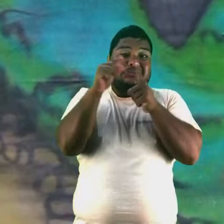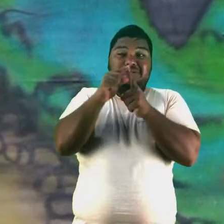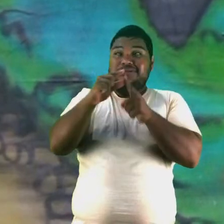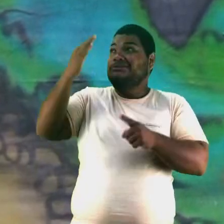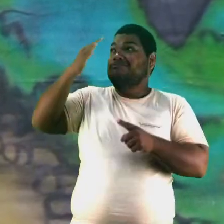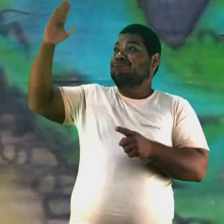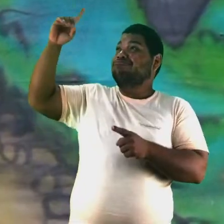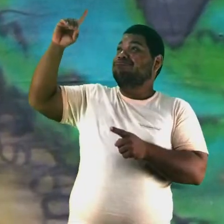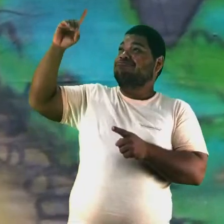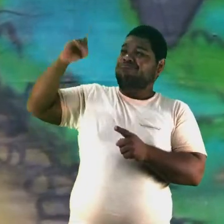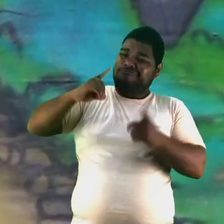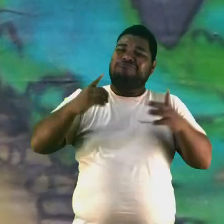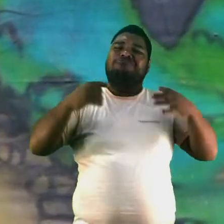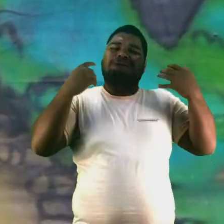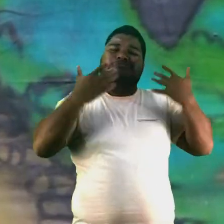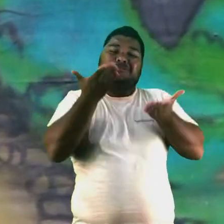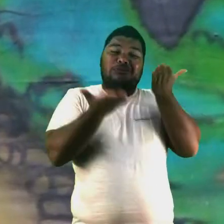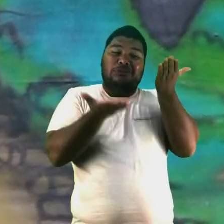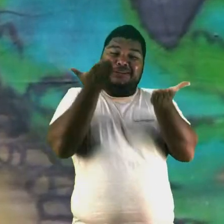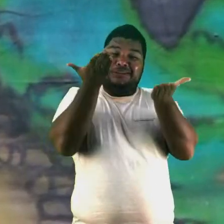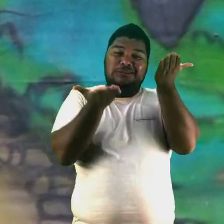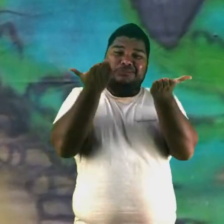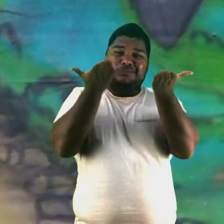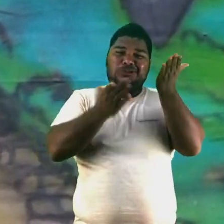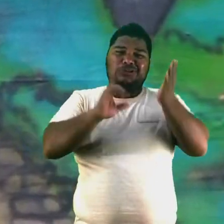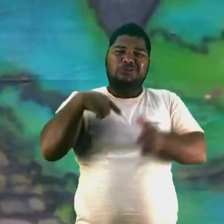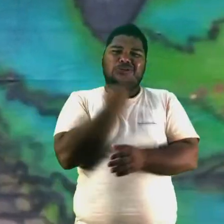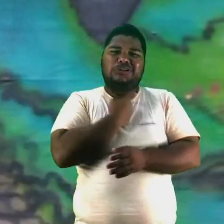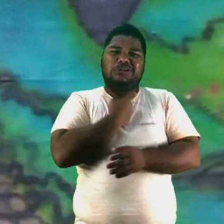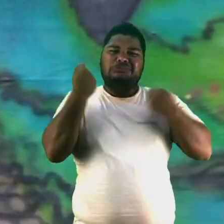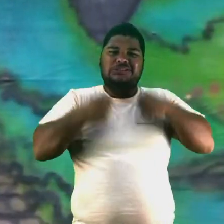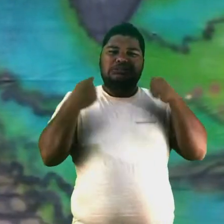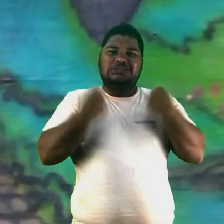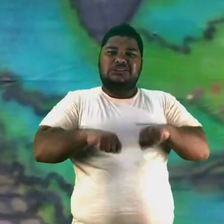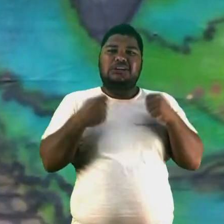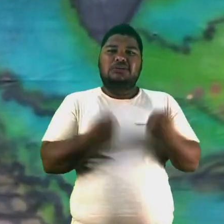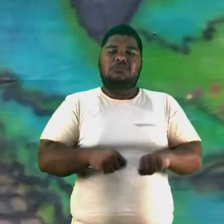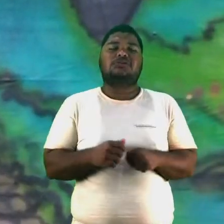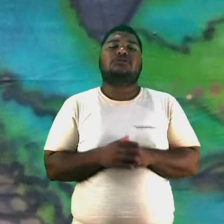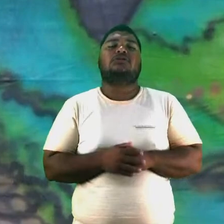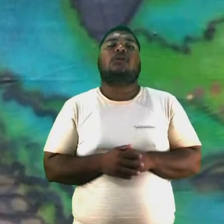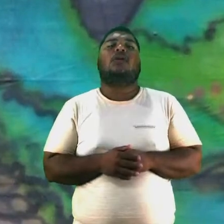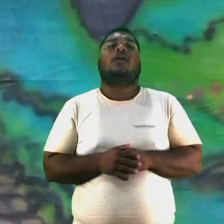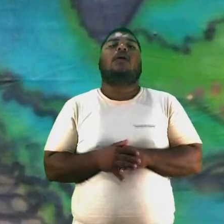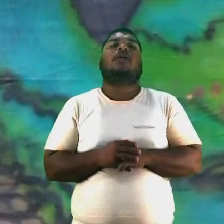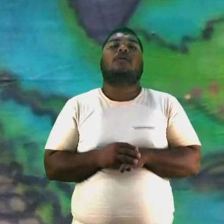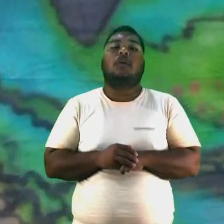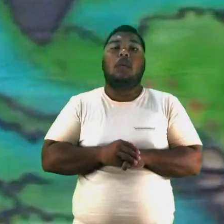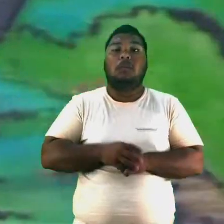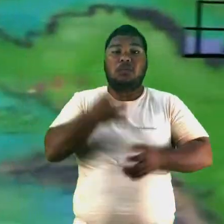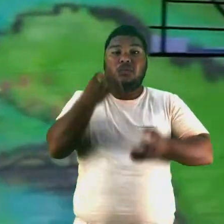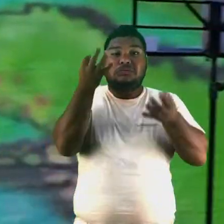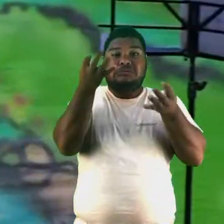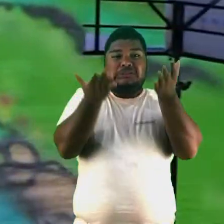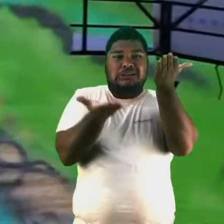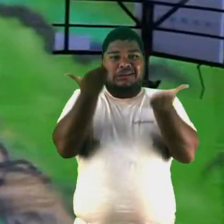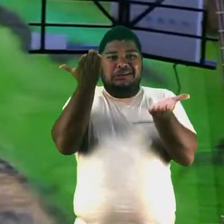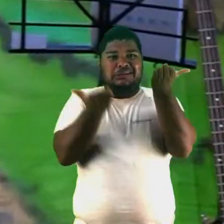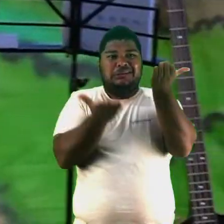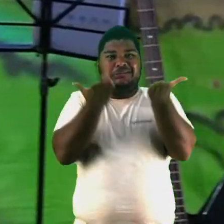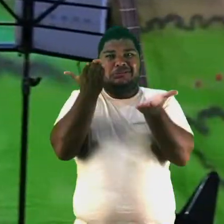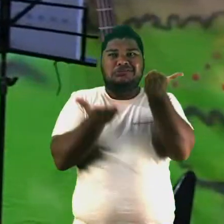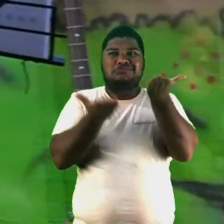nós precisamos, o ponto de equilíbrio que nós necessitamos, o ponto de equilíbrio que nós como seres